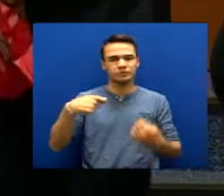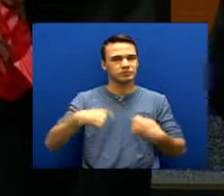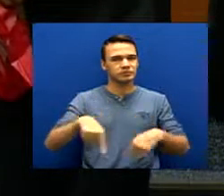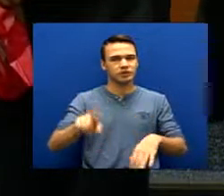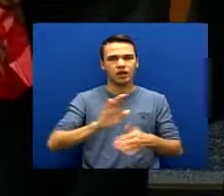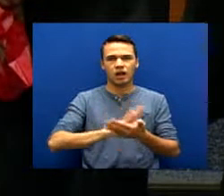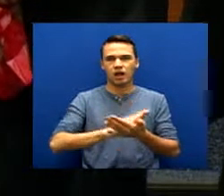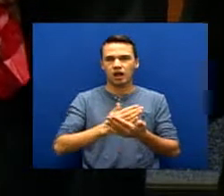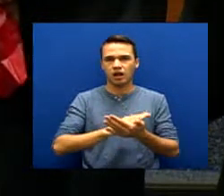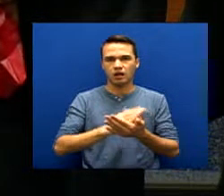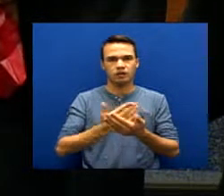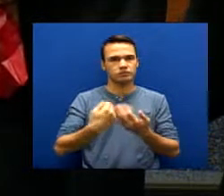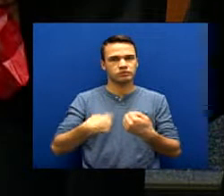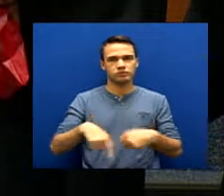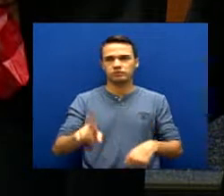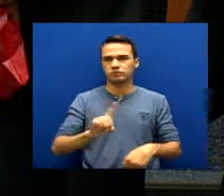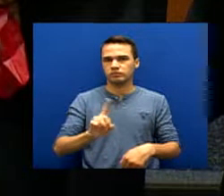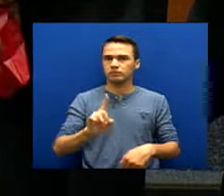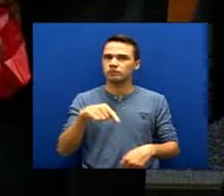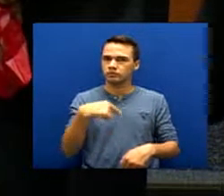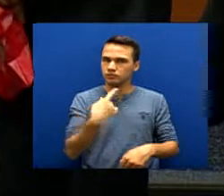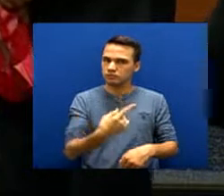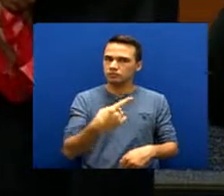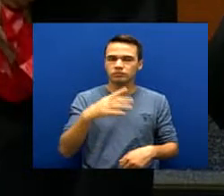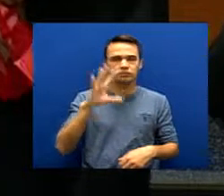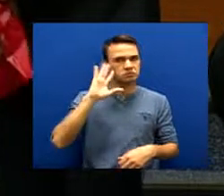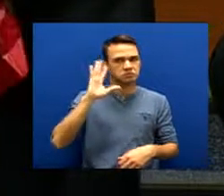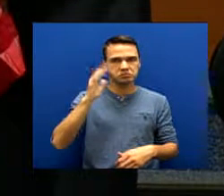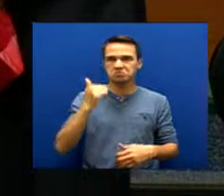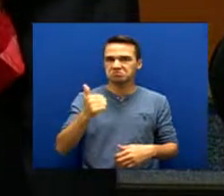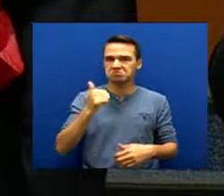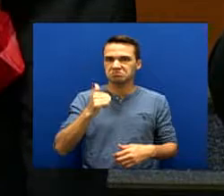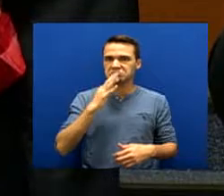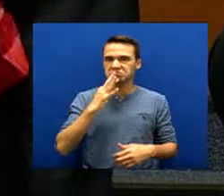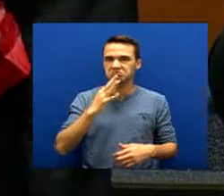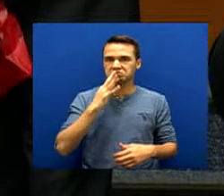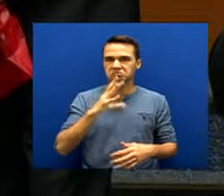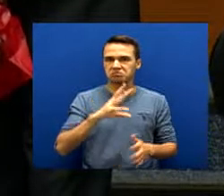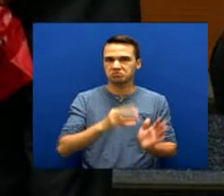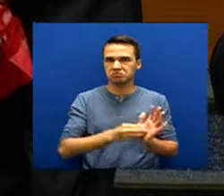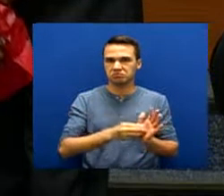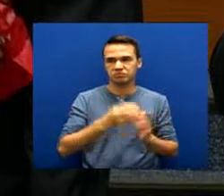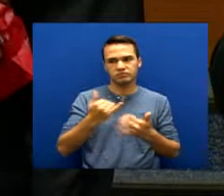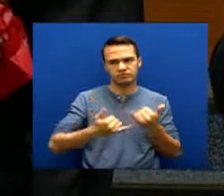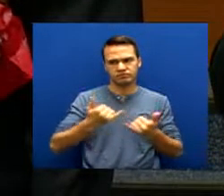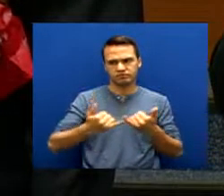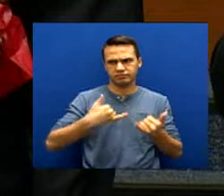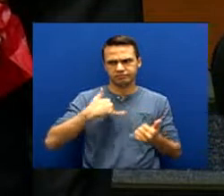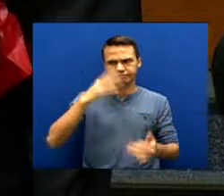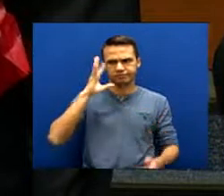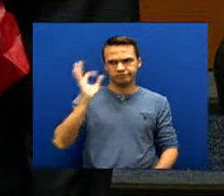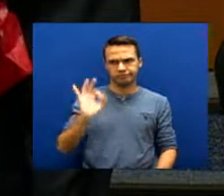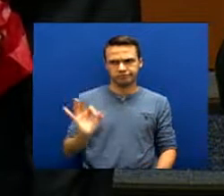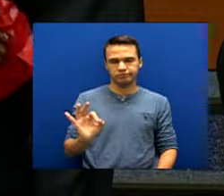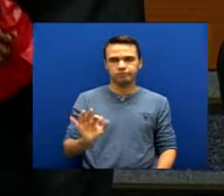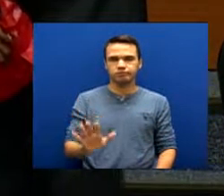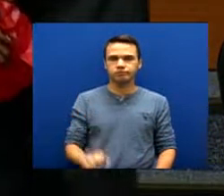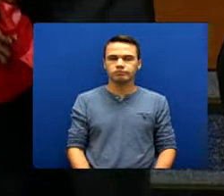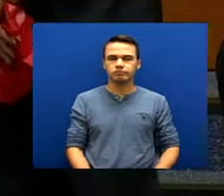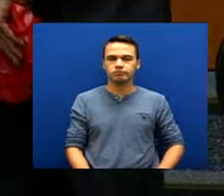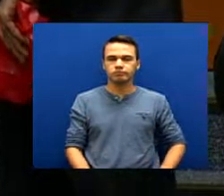judaica, oferecido gratuitamente a qualquer interessado. Também mantém em funcionamento a primeira sinagoga virtual do país.